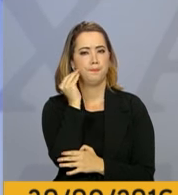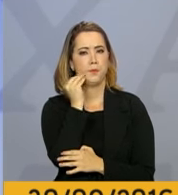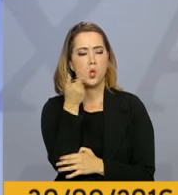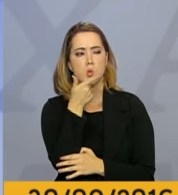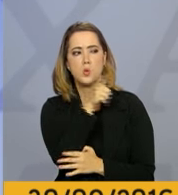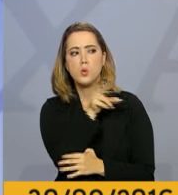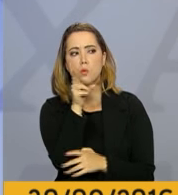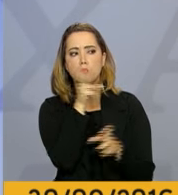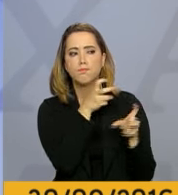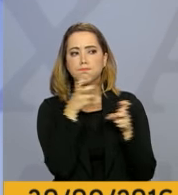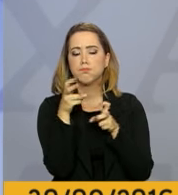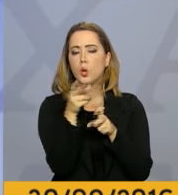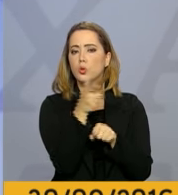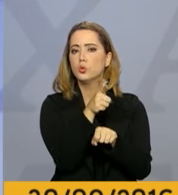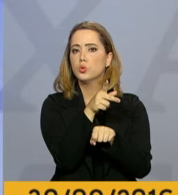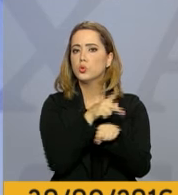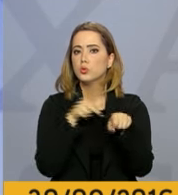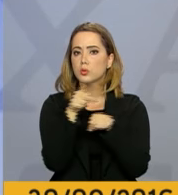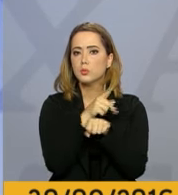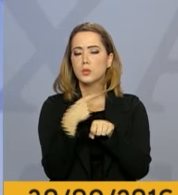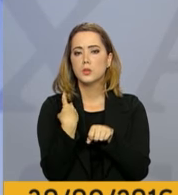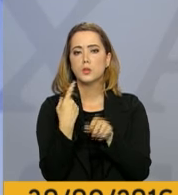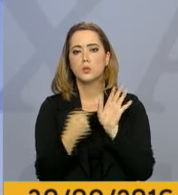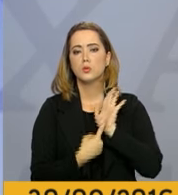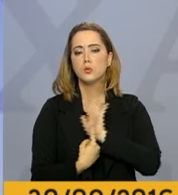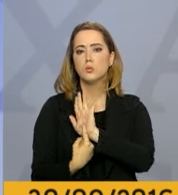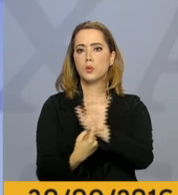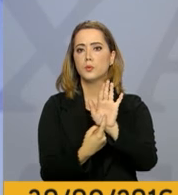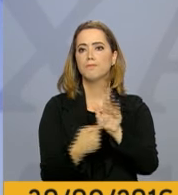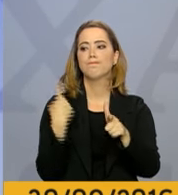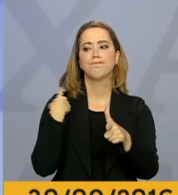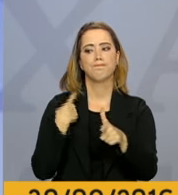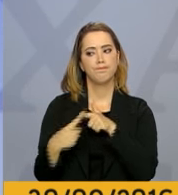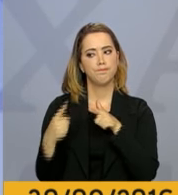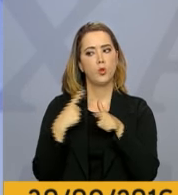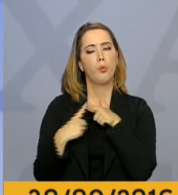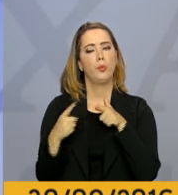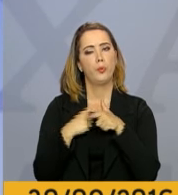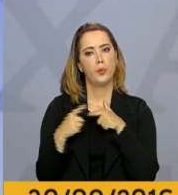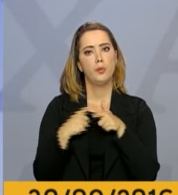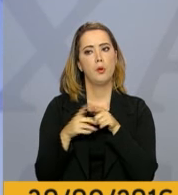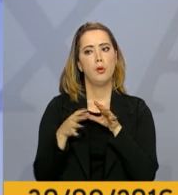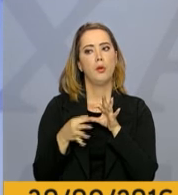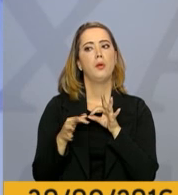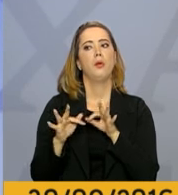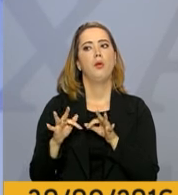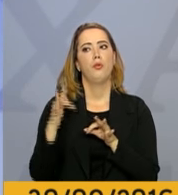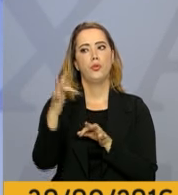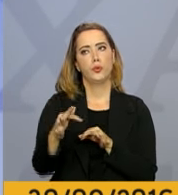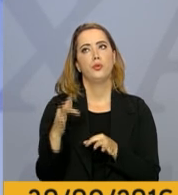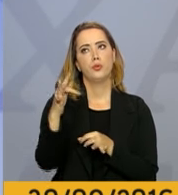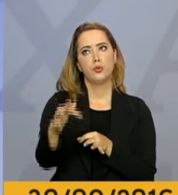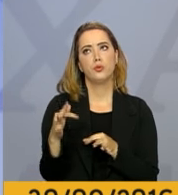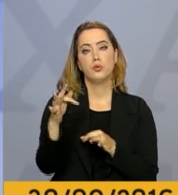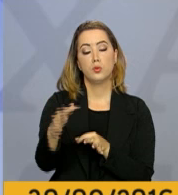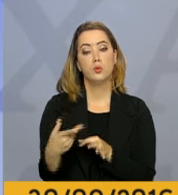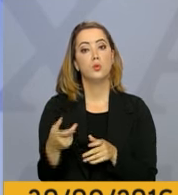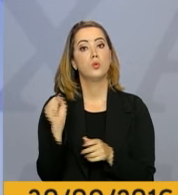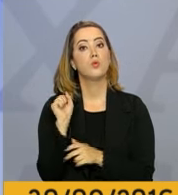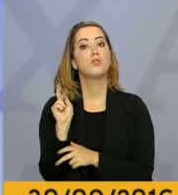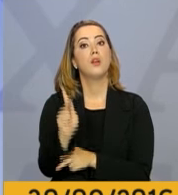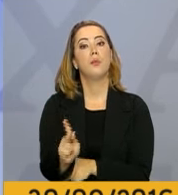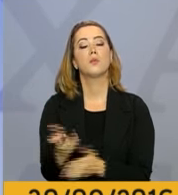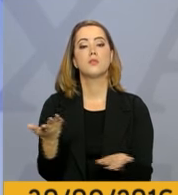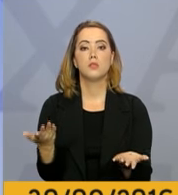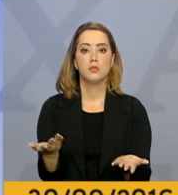nos mostram os graves danos sociais de postergações indefinidas em matéria previdenciária. Eu paro aqui para dizer o